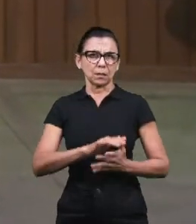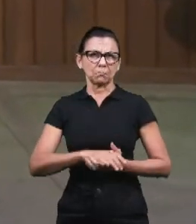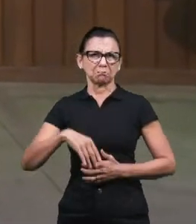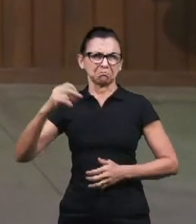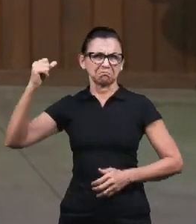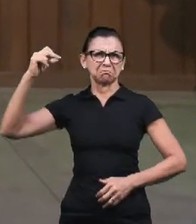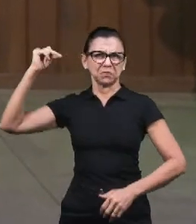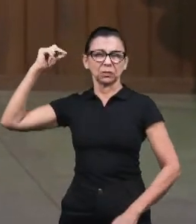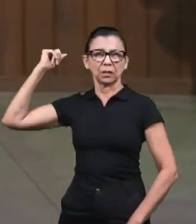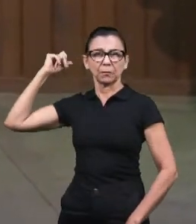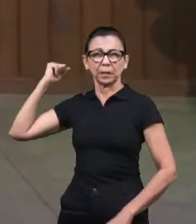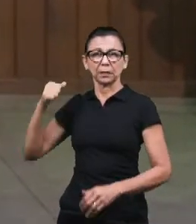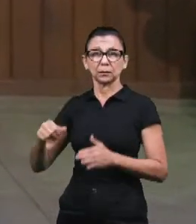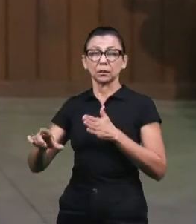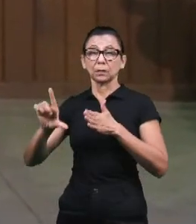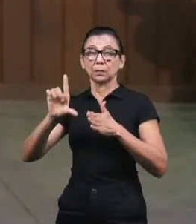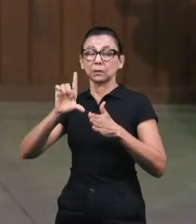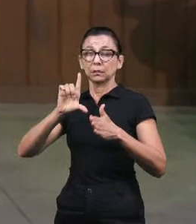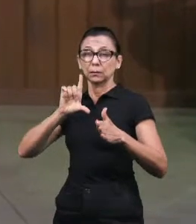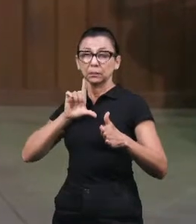atrás, antes de começar aquelas viagens